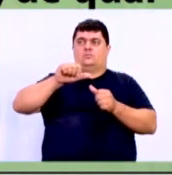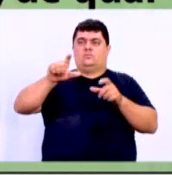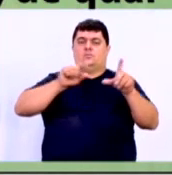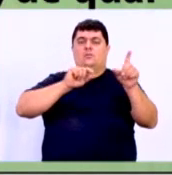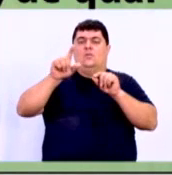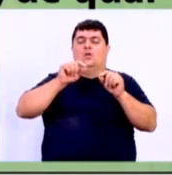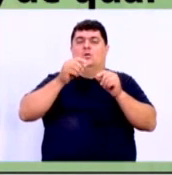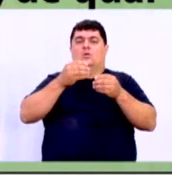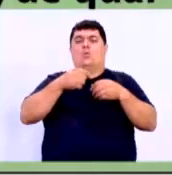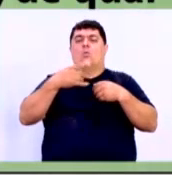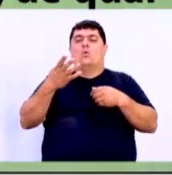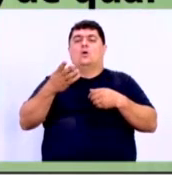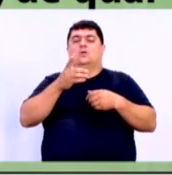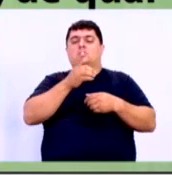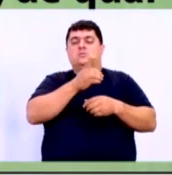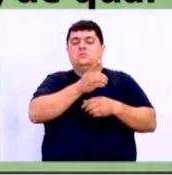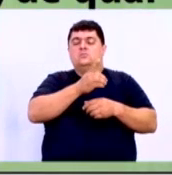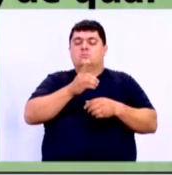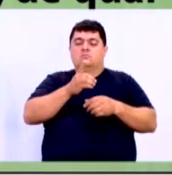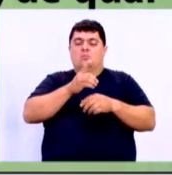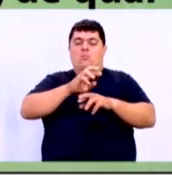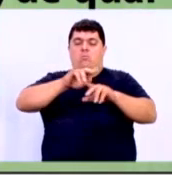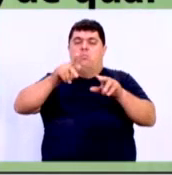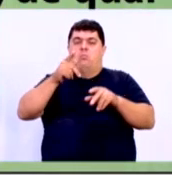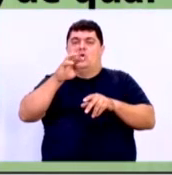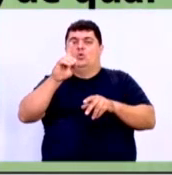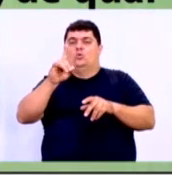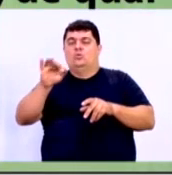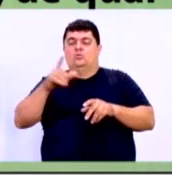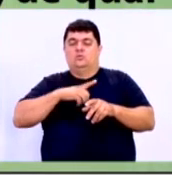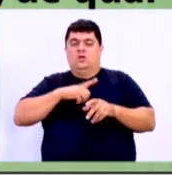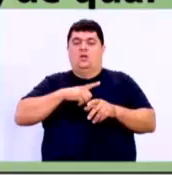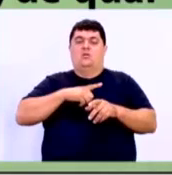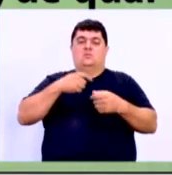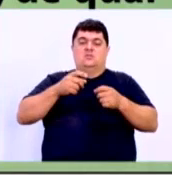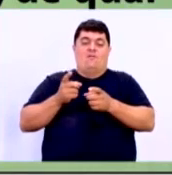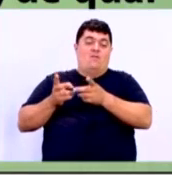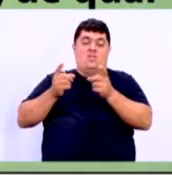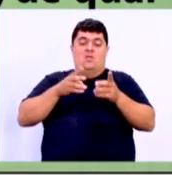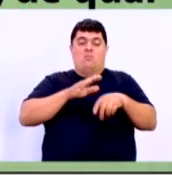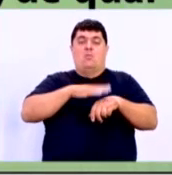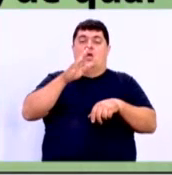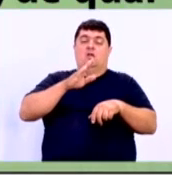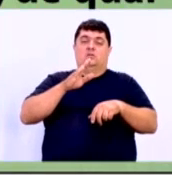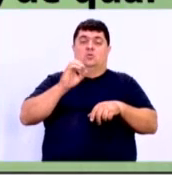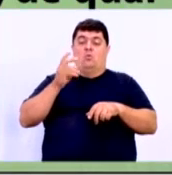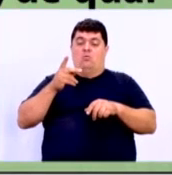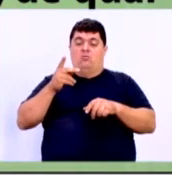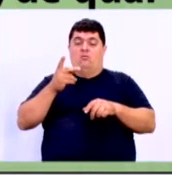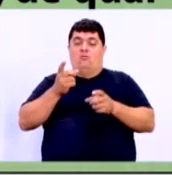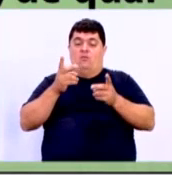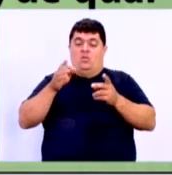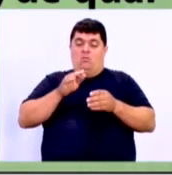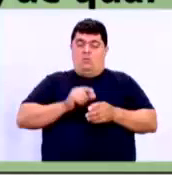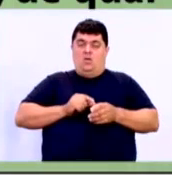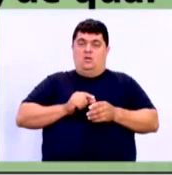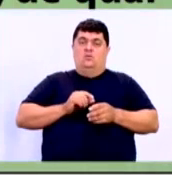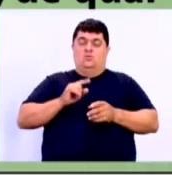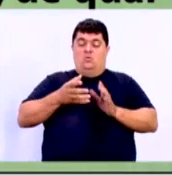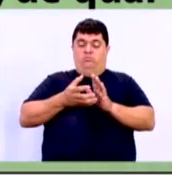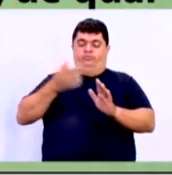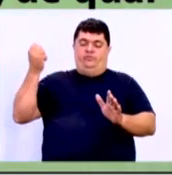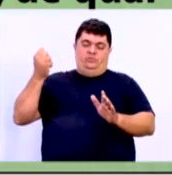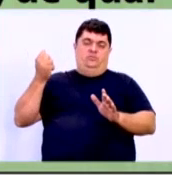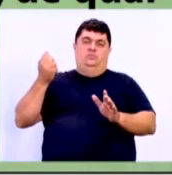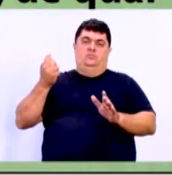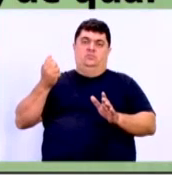quais produtos devem ter suas vendas incentivadas, reduzidas ou mesmo ser excluídas da